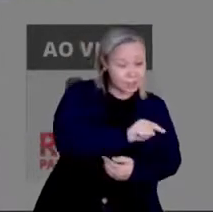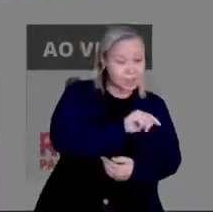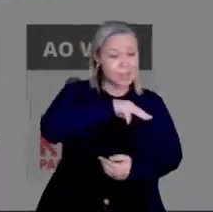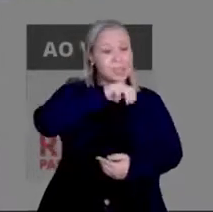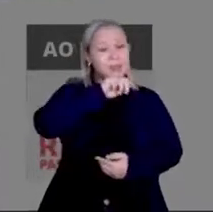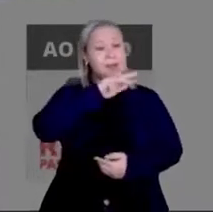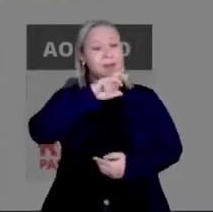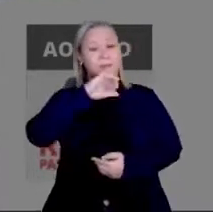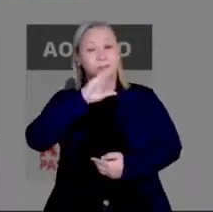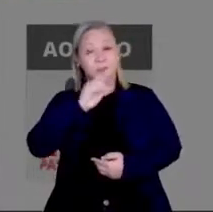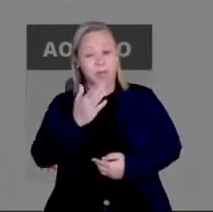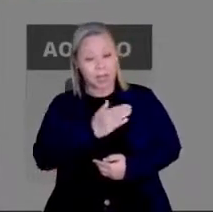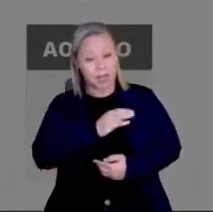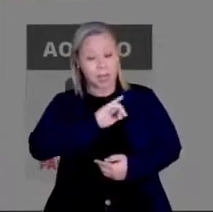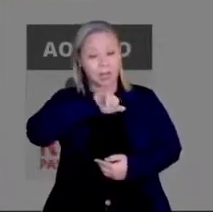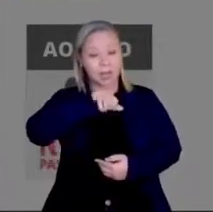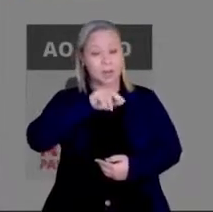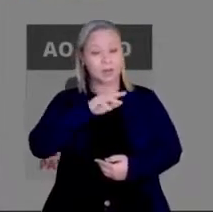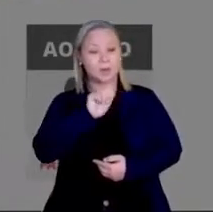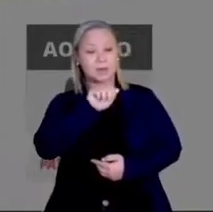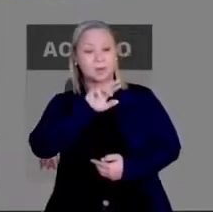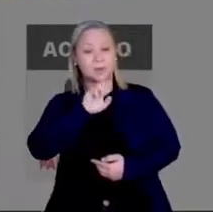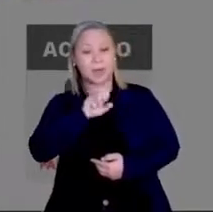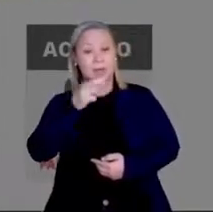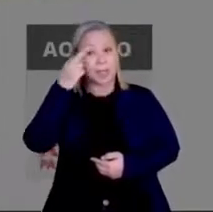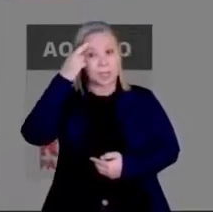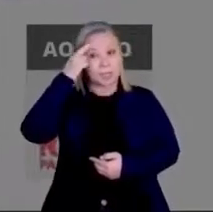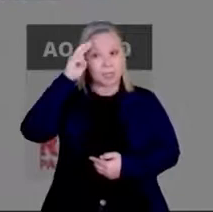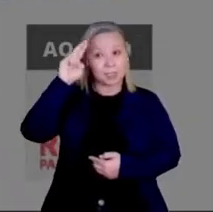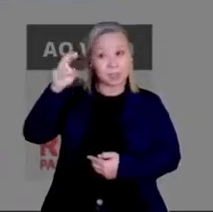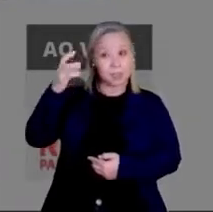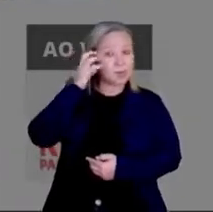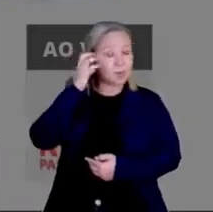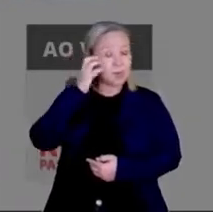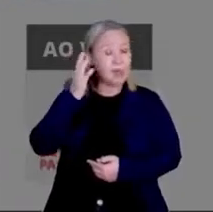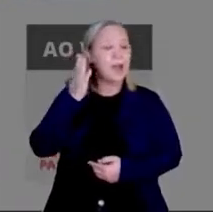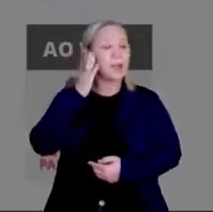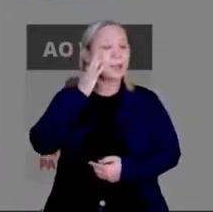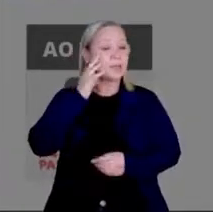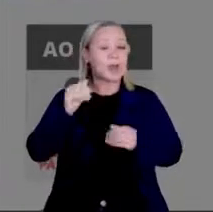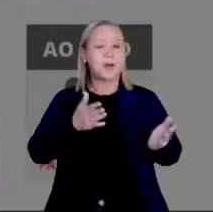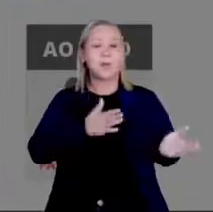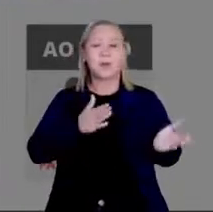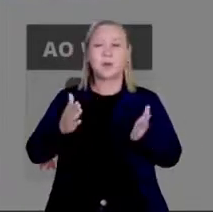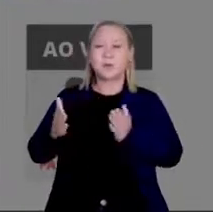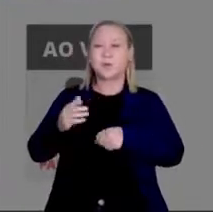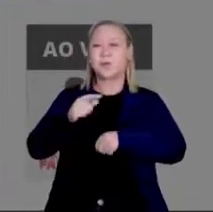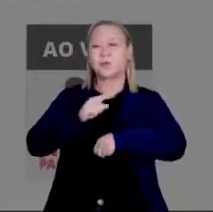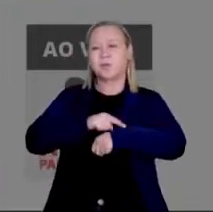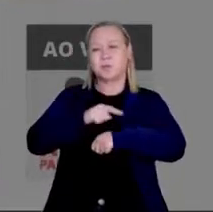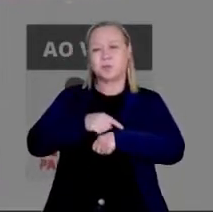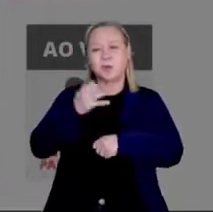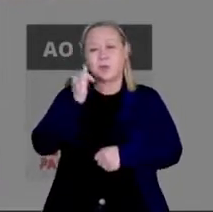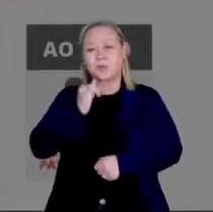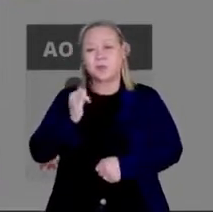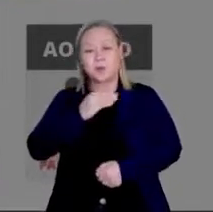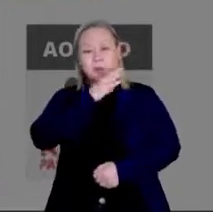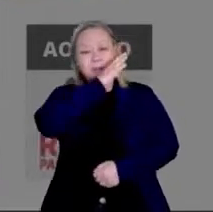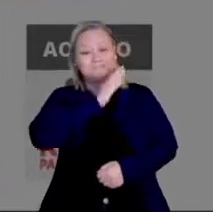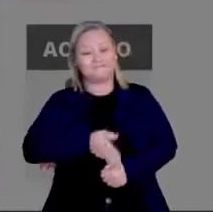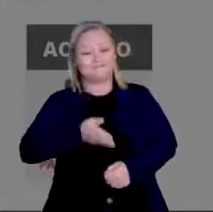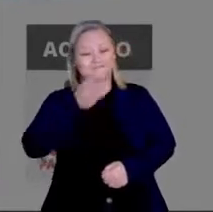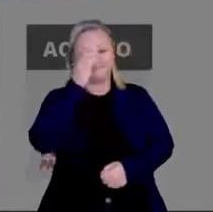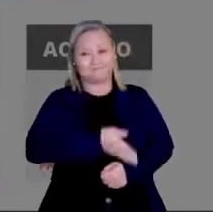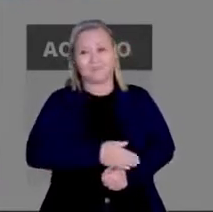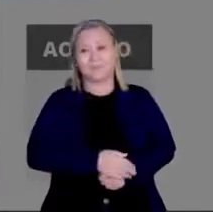Deus, sabe, por estar vivo. E, na hora de dormir, agradecer a Deus por dormir mais uma noite. Agradecer a Deus porque a gente vai tomar café,